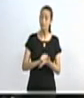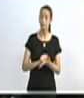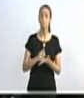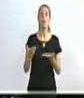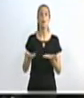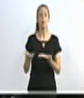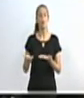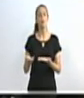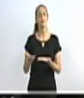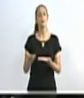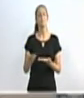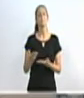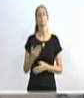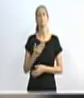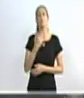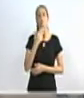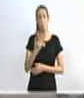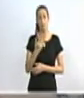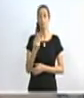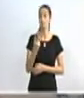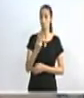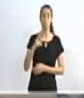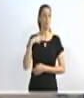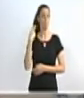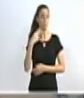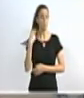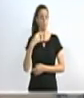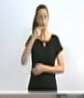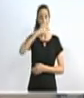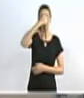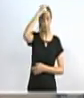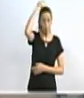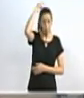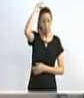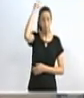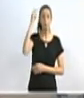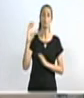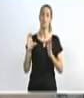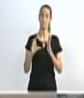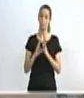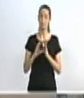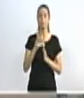palavra aos proponentes. Vereador Adriano Pereira,